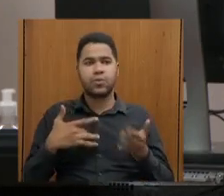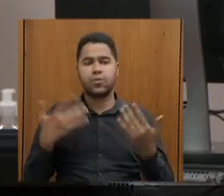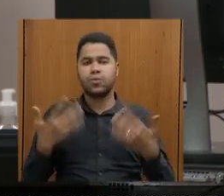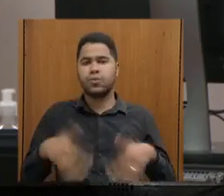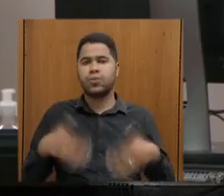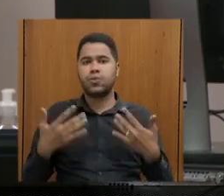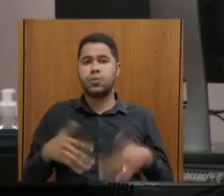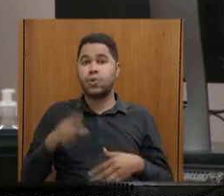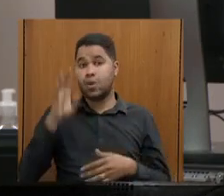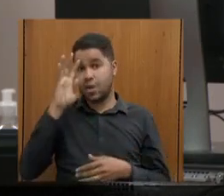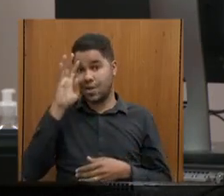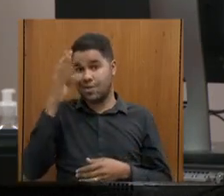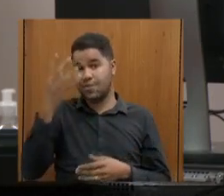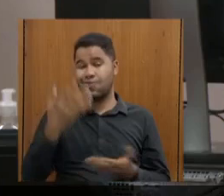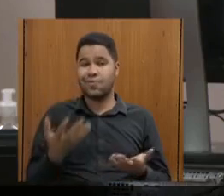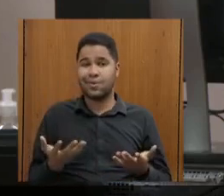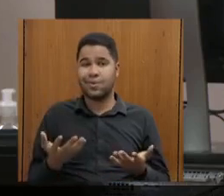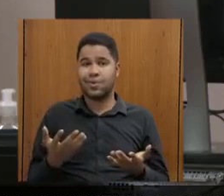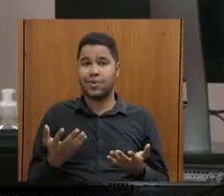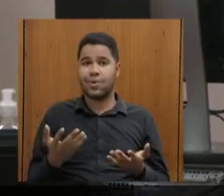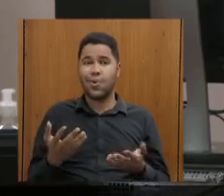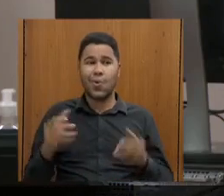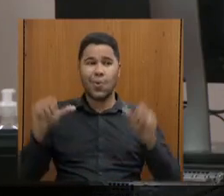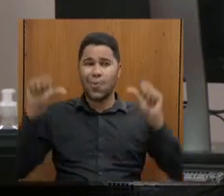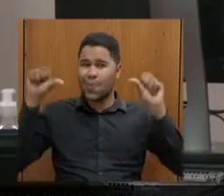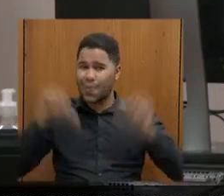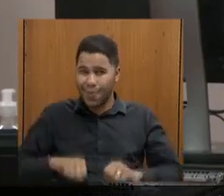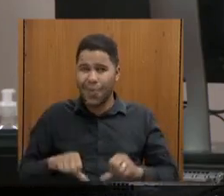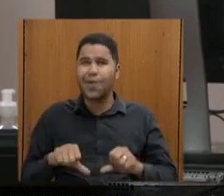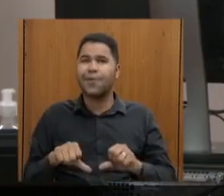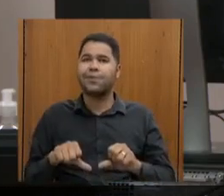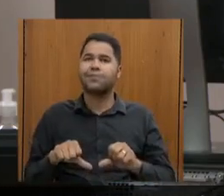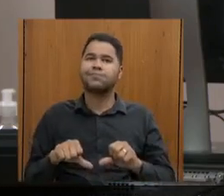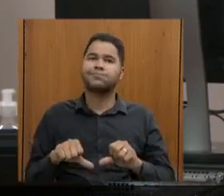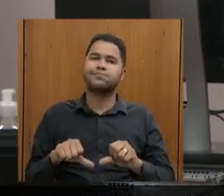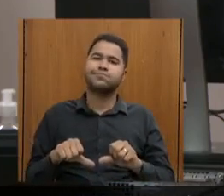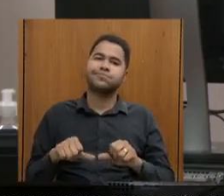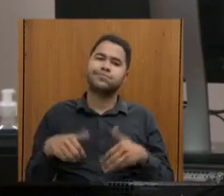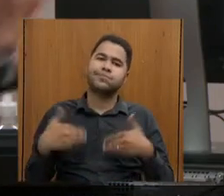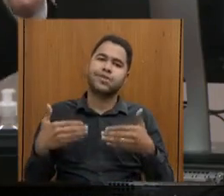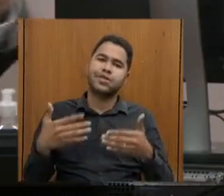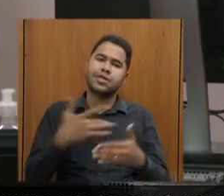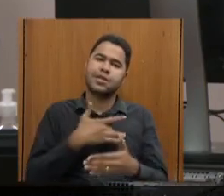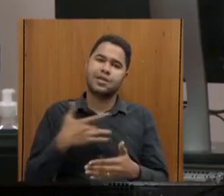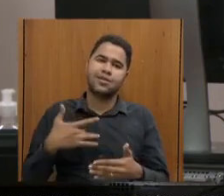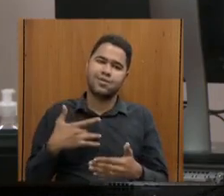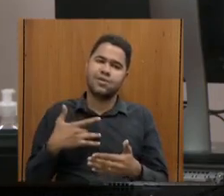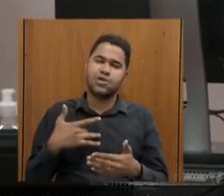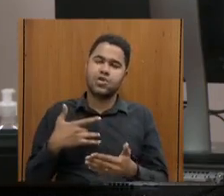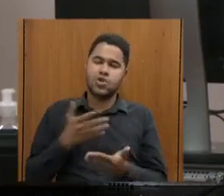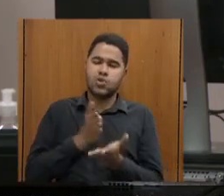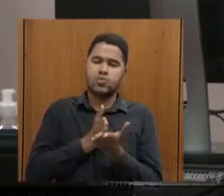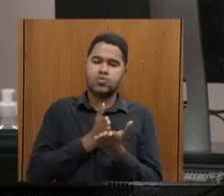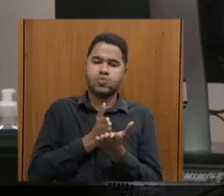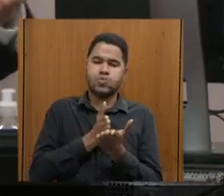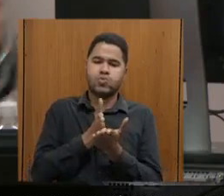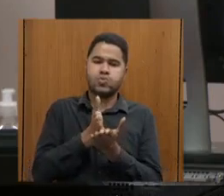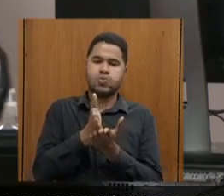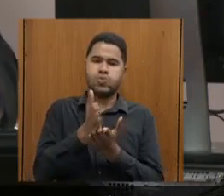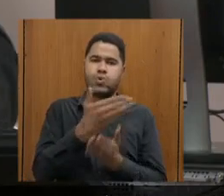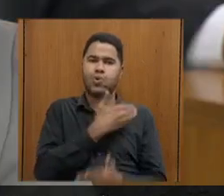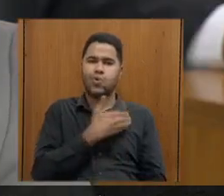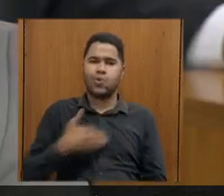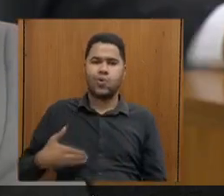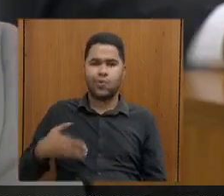Eles resolveram copiar o que de pior havia no Ministério da Saúde de engessamento na do